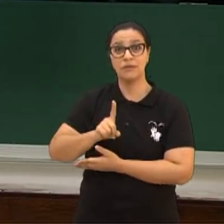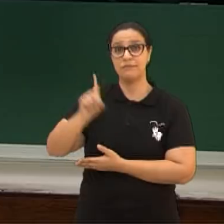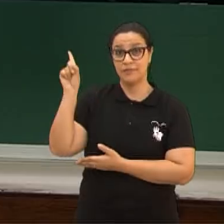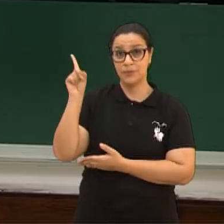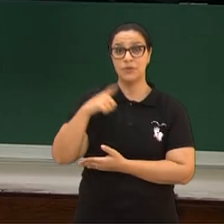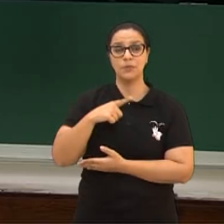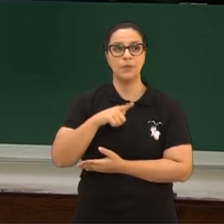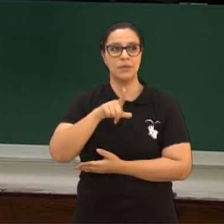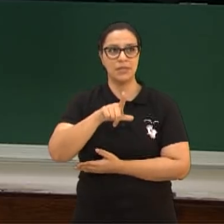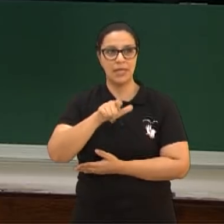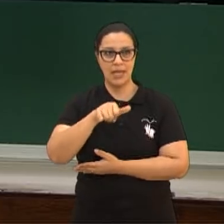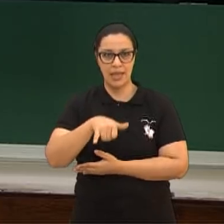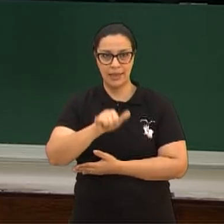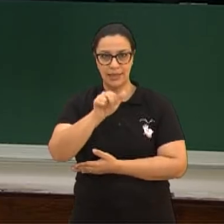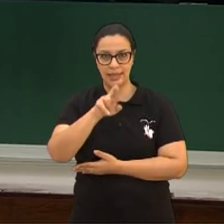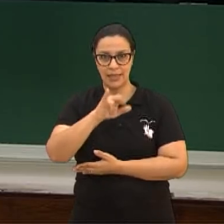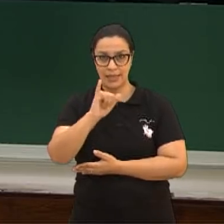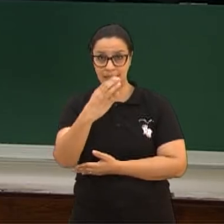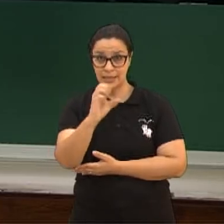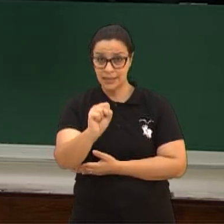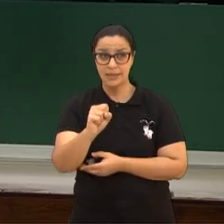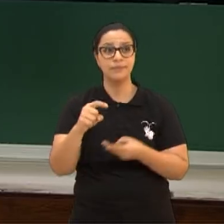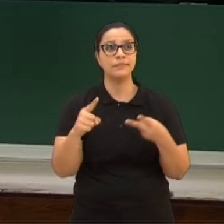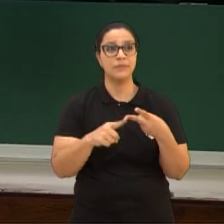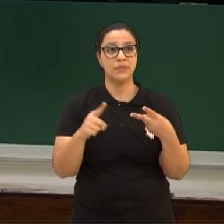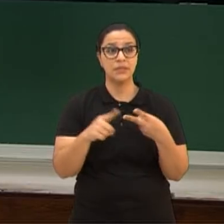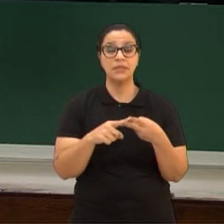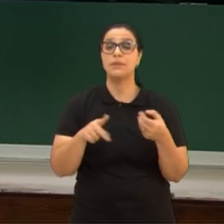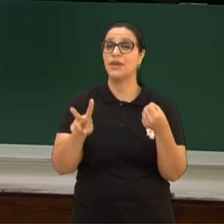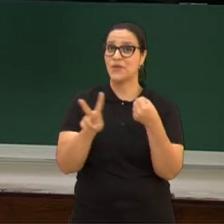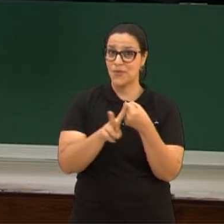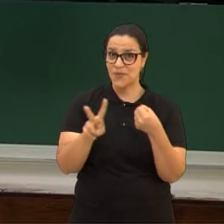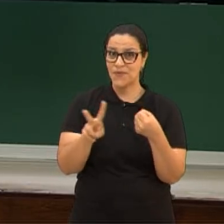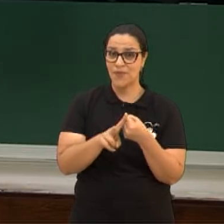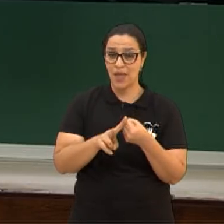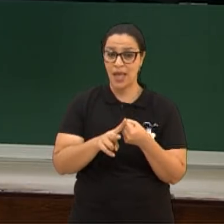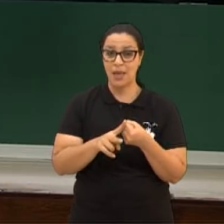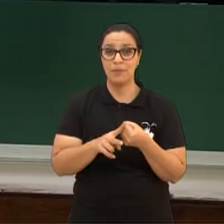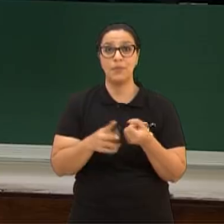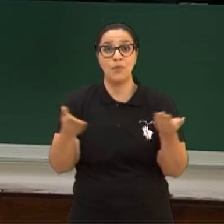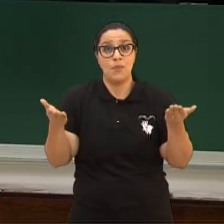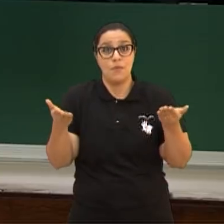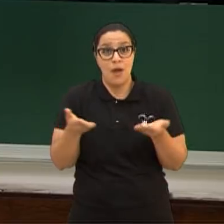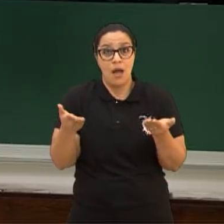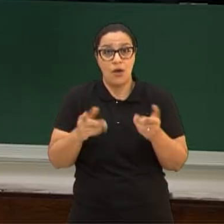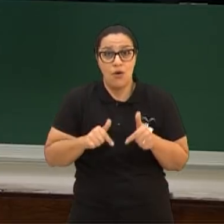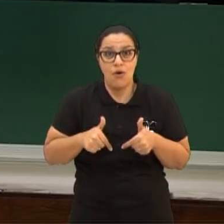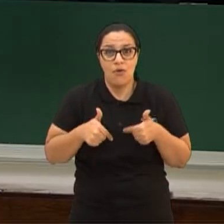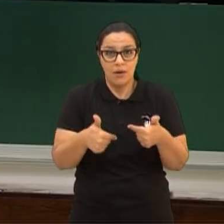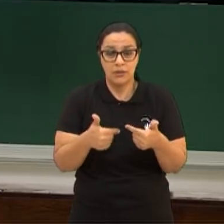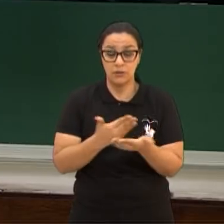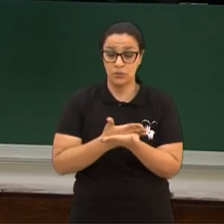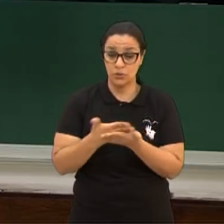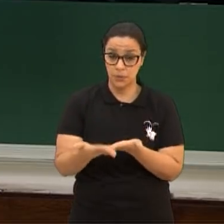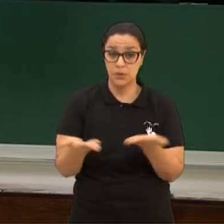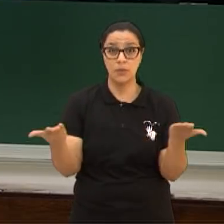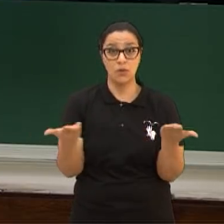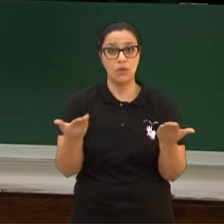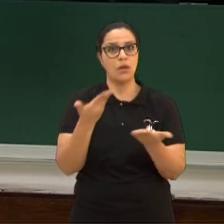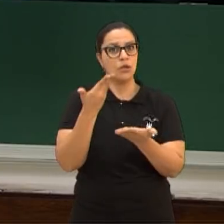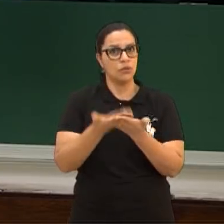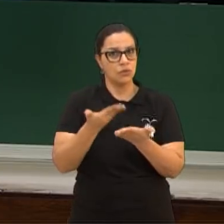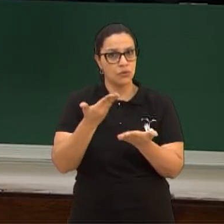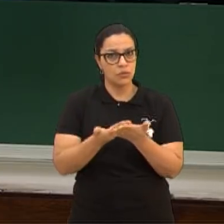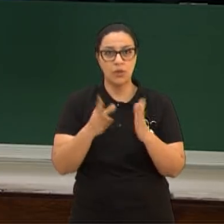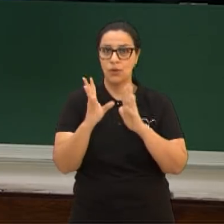vimos lyrics, a letra das músicas, e o present continuous. Nós começamos a